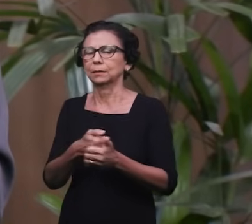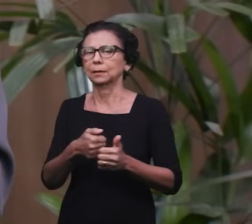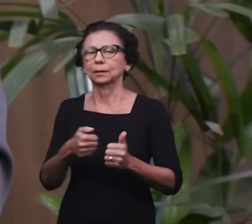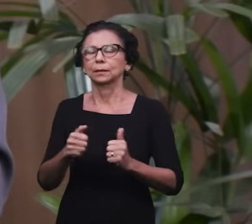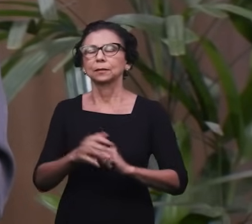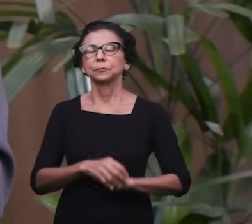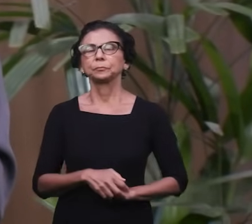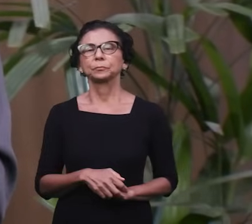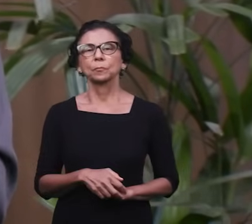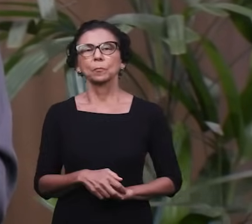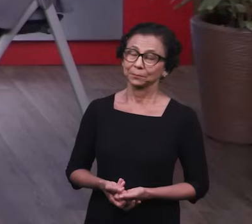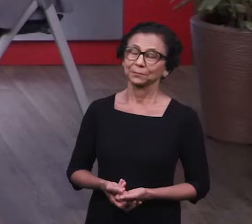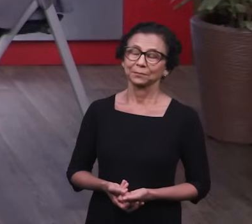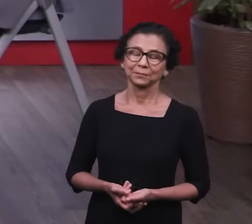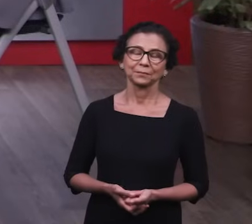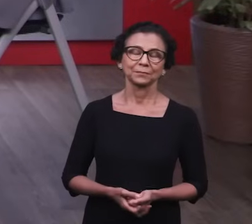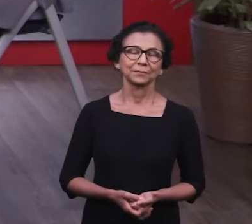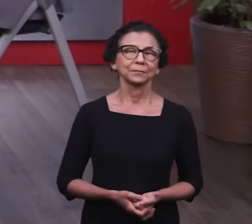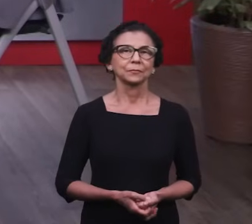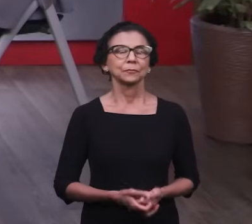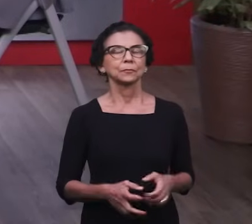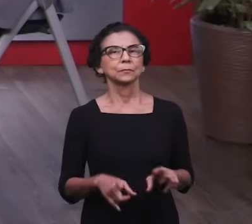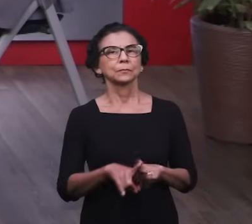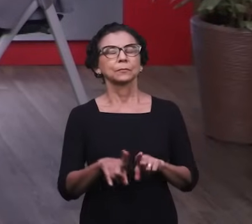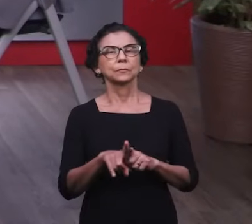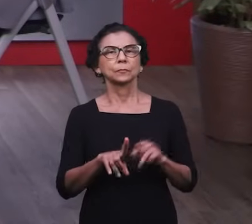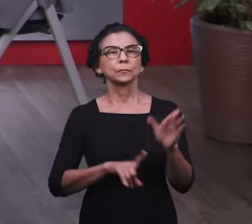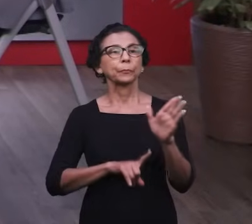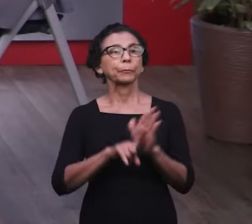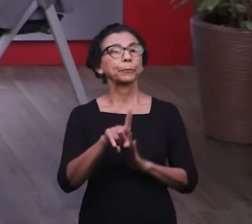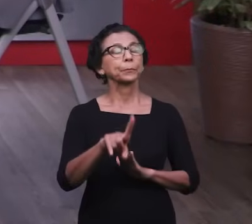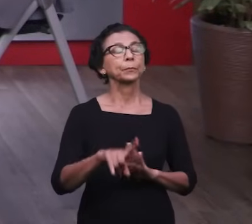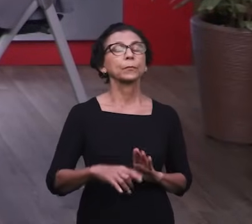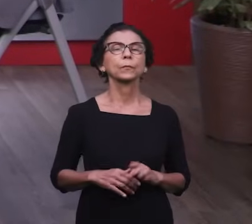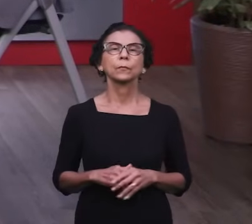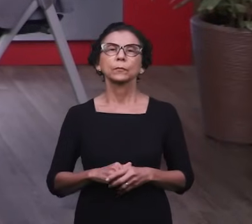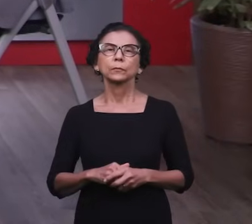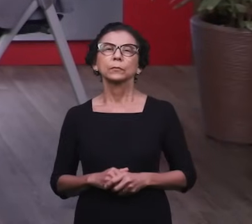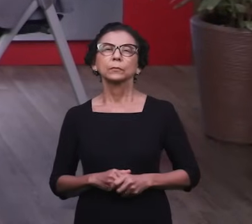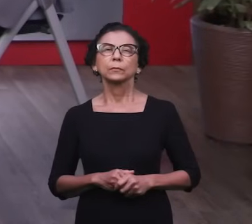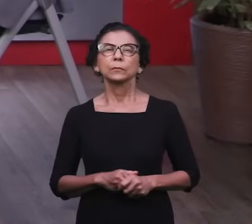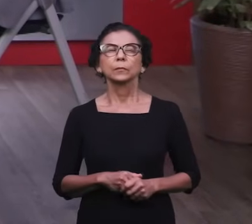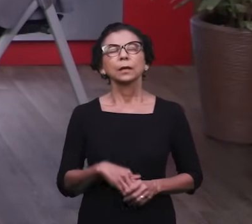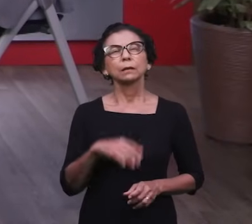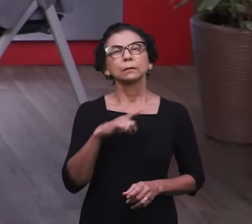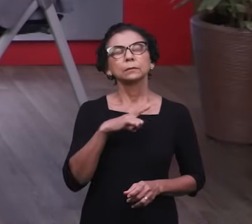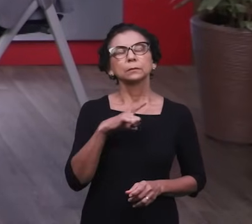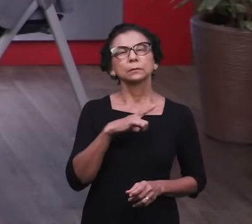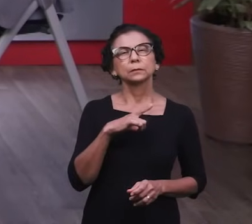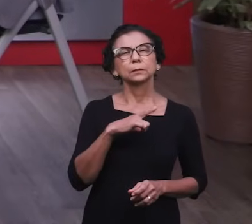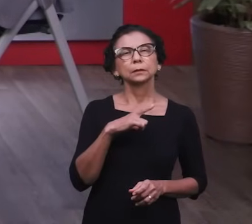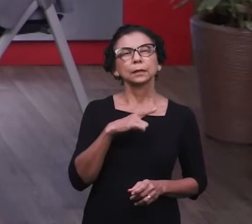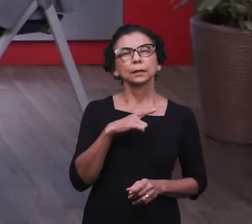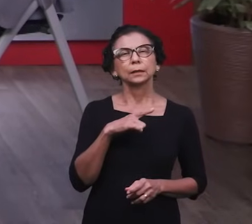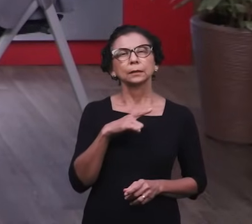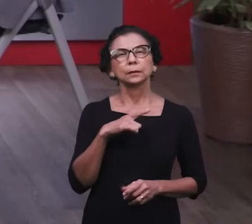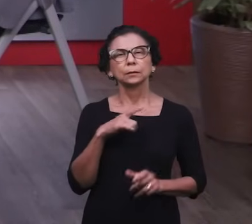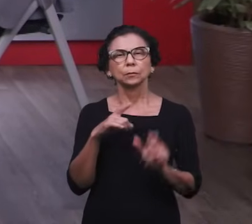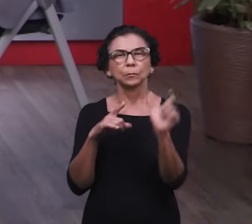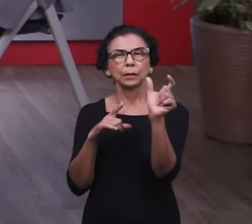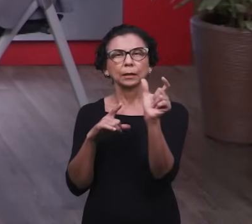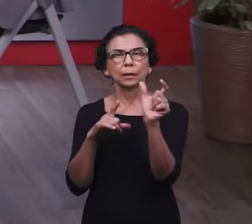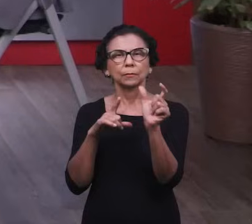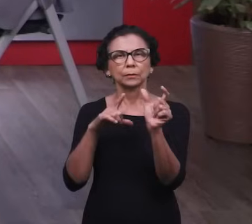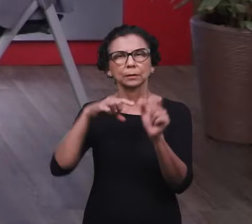mas na vida. Muito bom. Outra pergunta que eu tenho aqui é o seguinte, existem